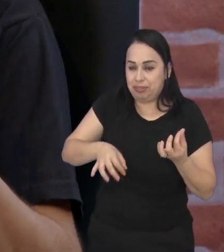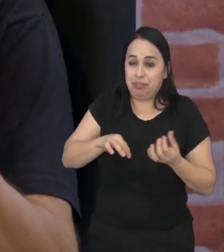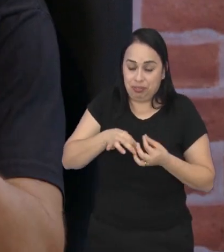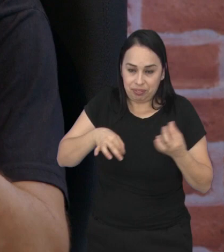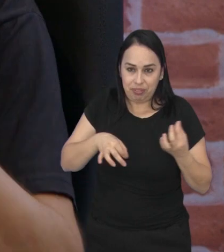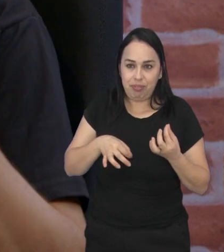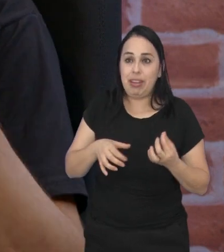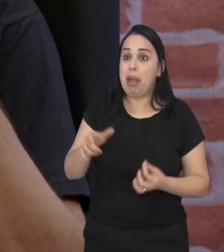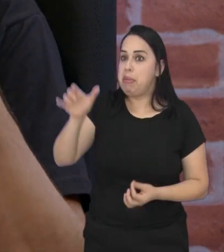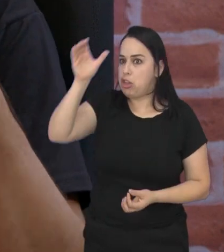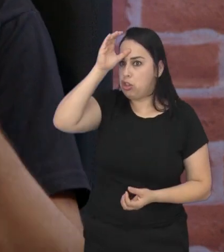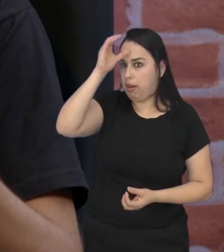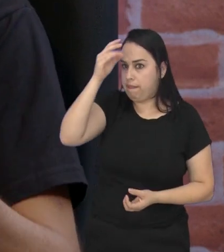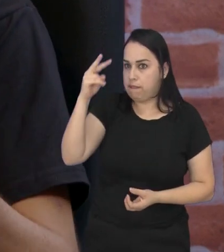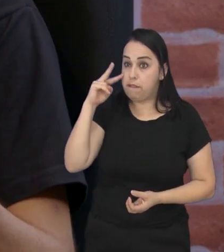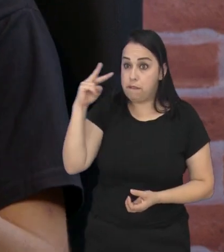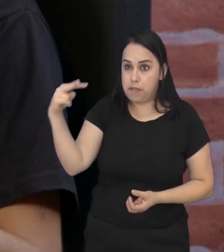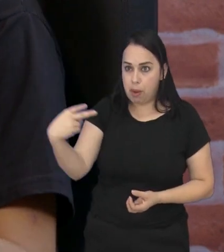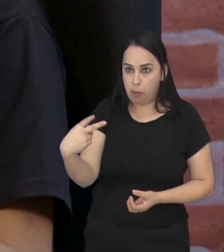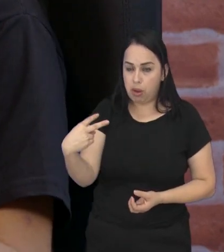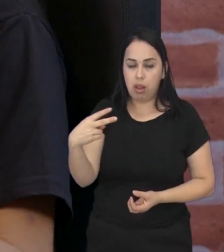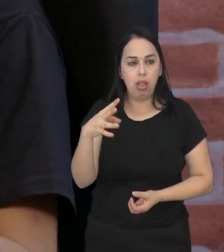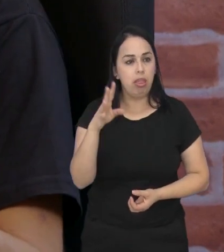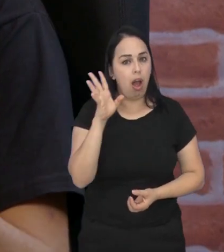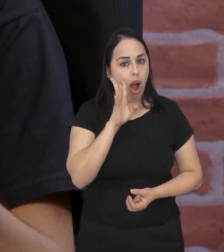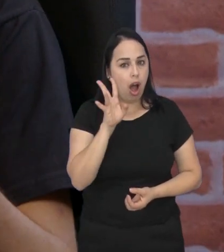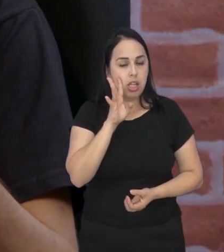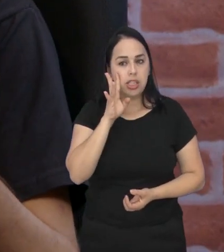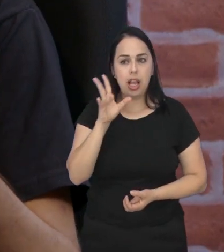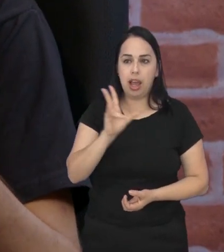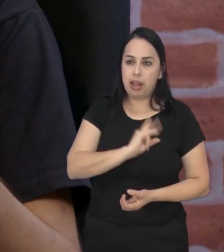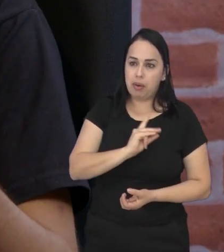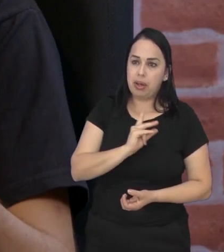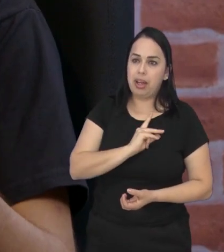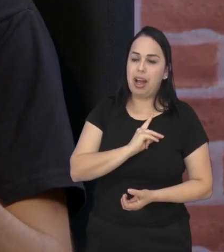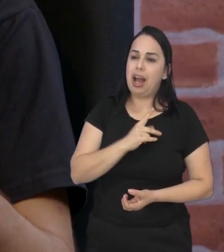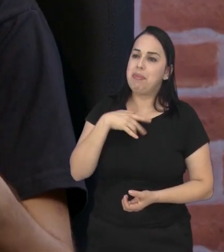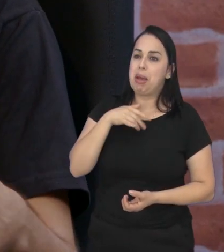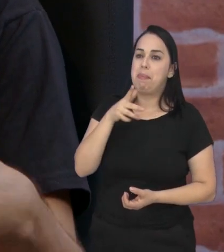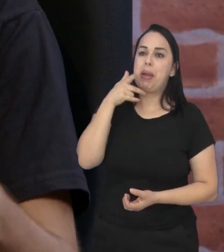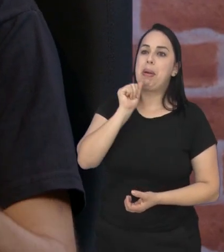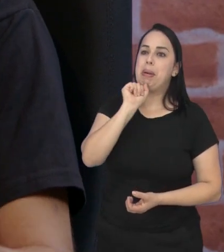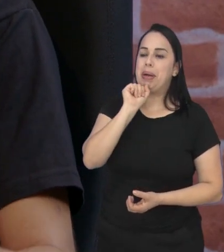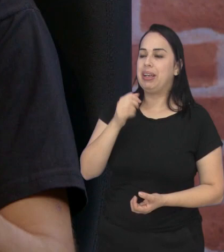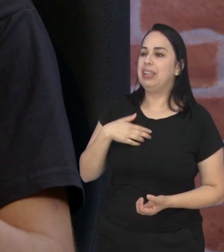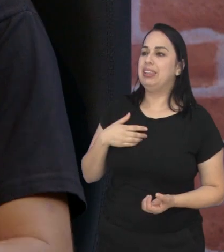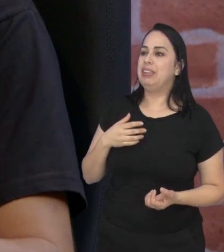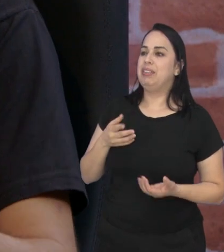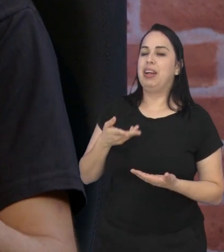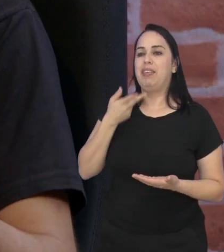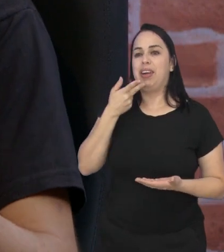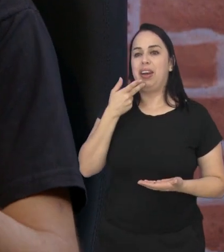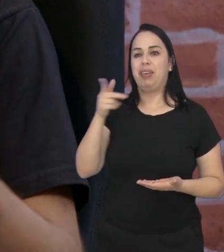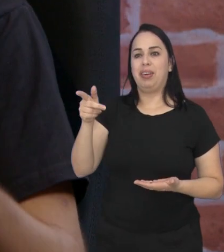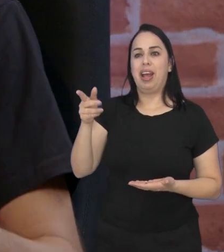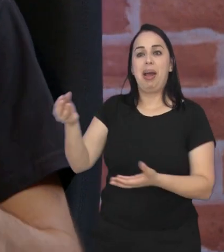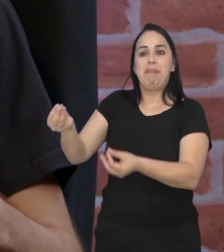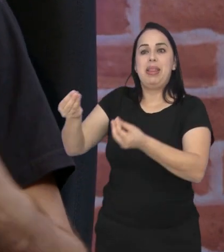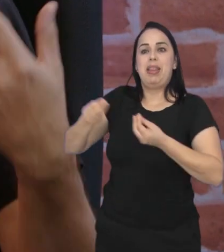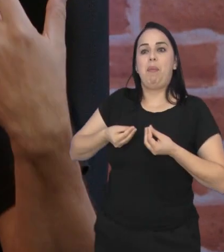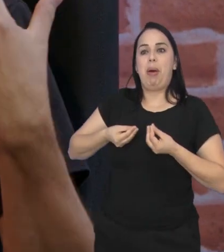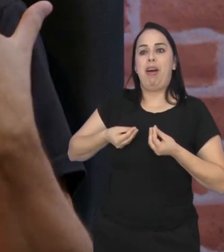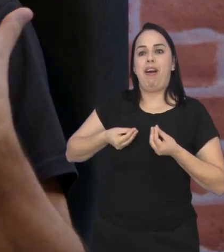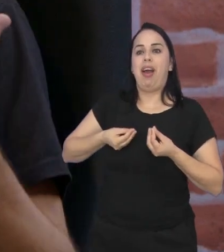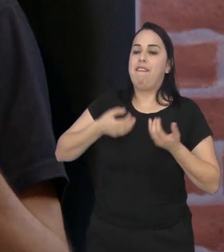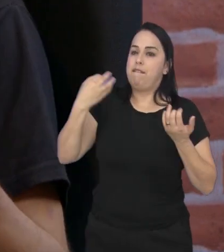aquelas cordas de pedreiro. Aí minha tia viu isso, achou legal, nossa, que bacana. Minha mãe falou, ele queria tocar e fez. Aí no meu aniversário